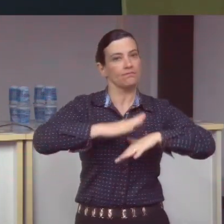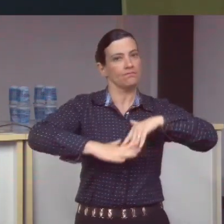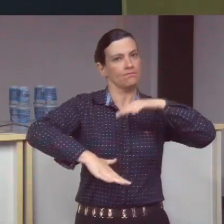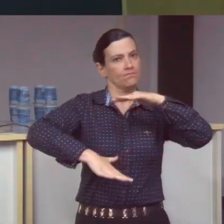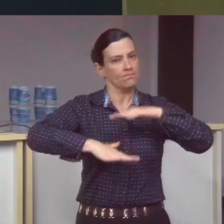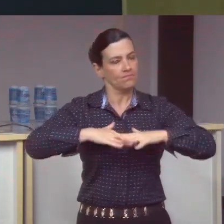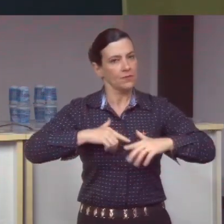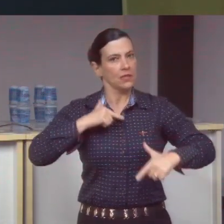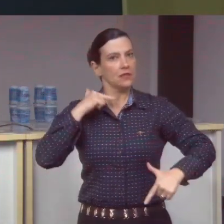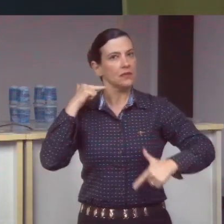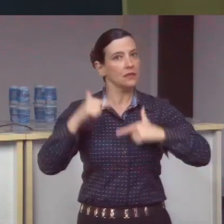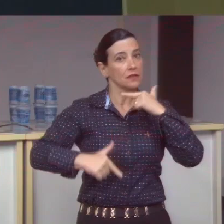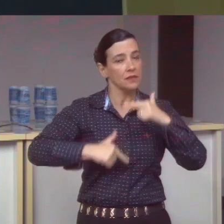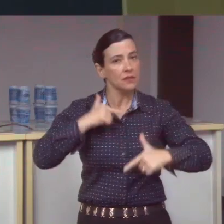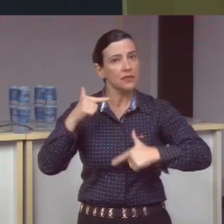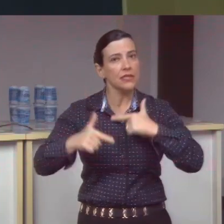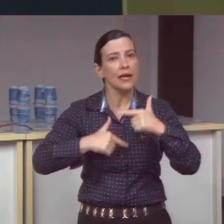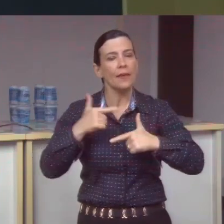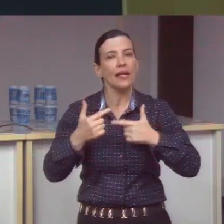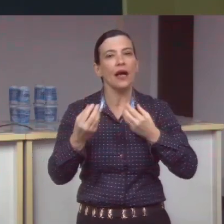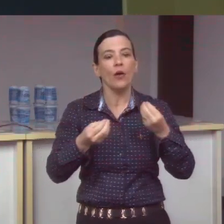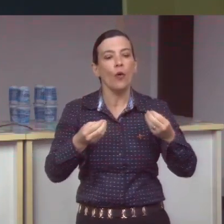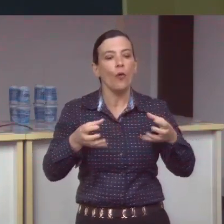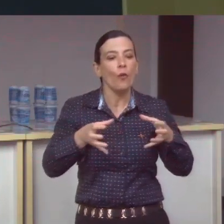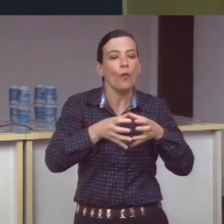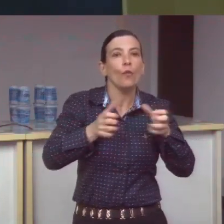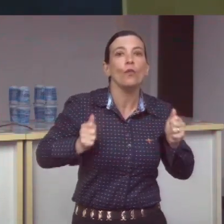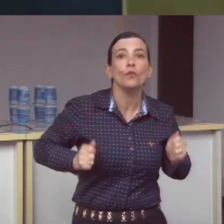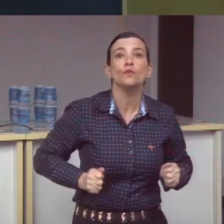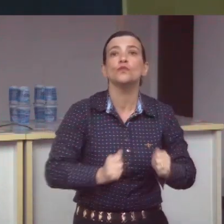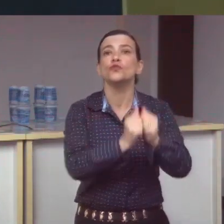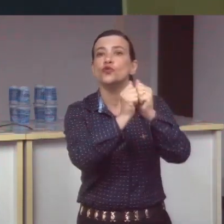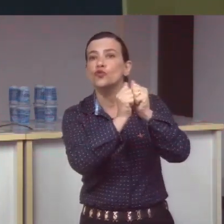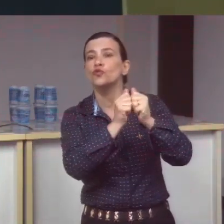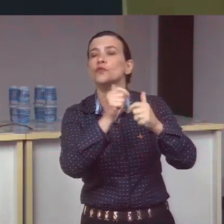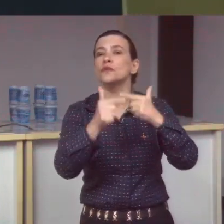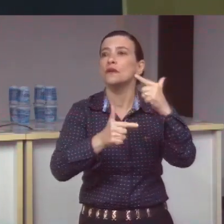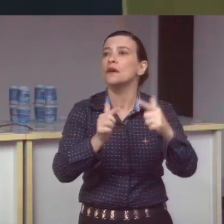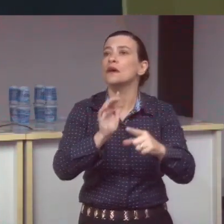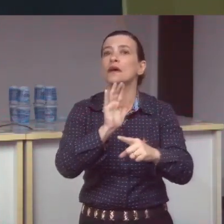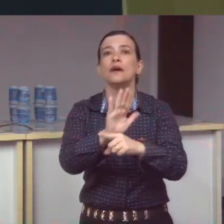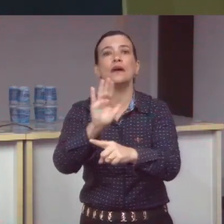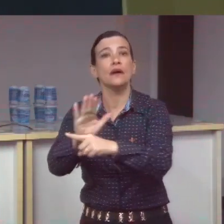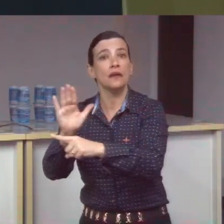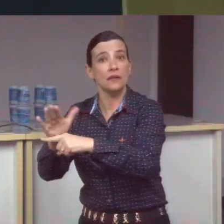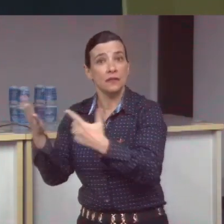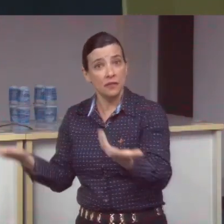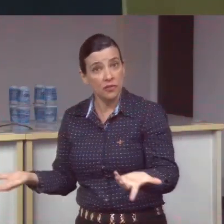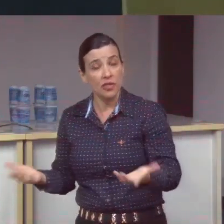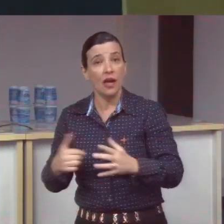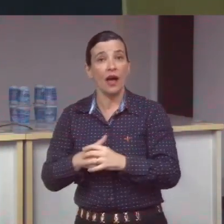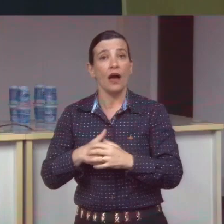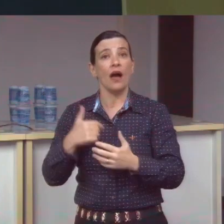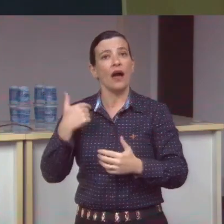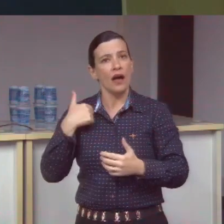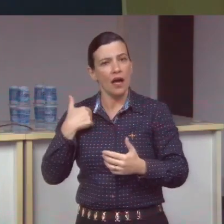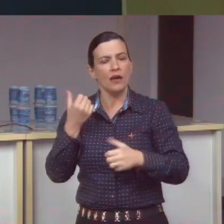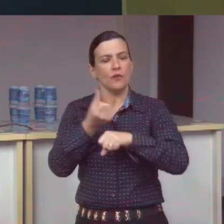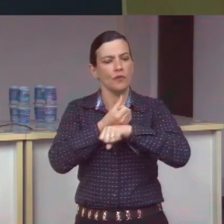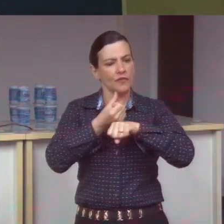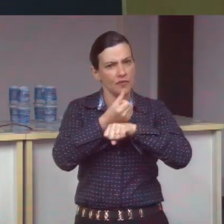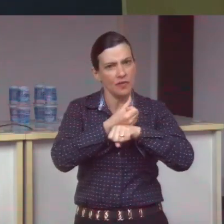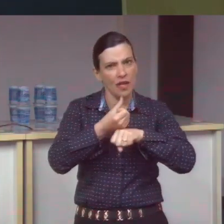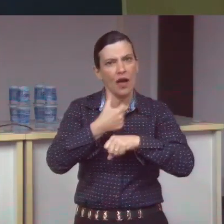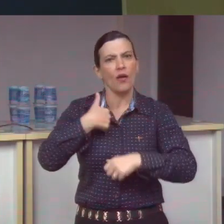grande risco de fazer coisas dessa maneira e desperdiçar talentos, desperdiçar recursos, né? Esse é um